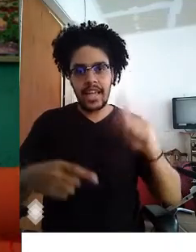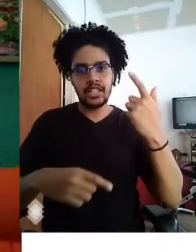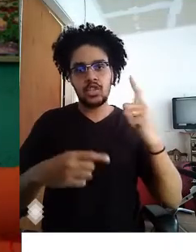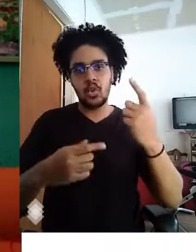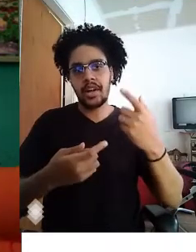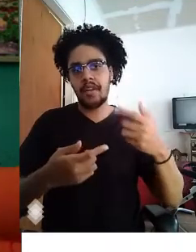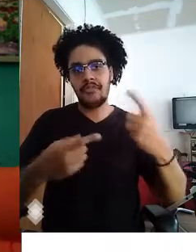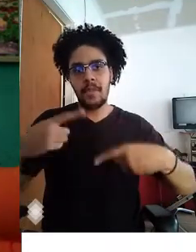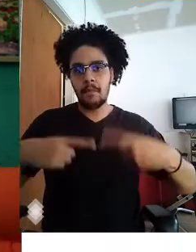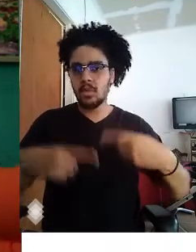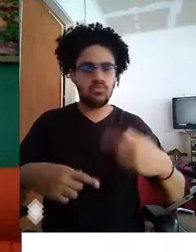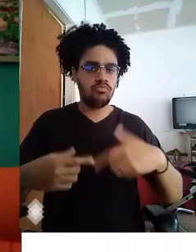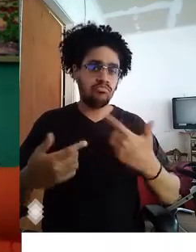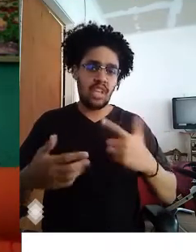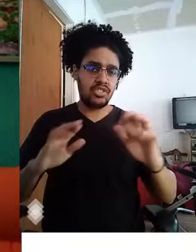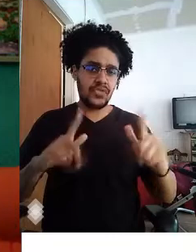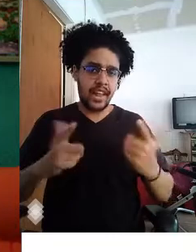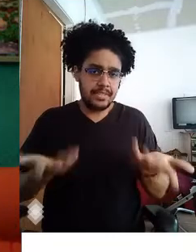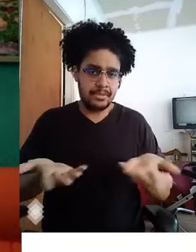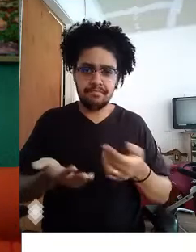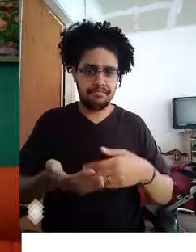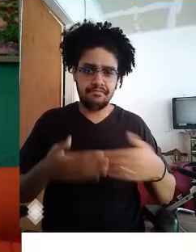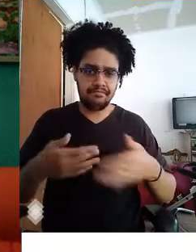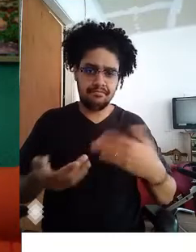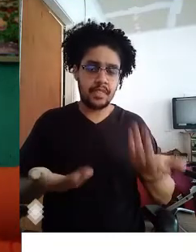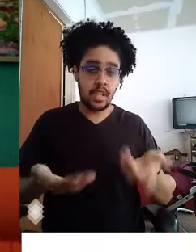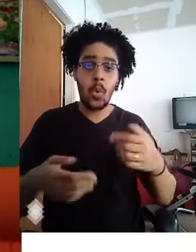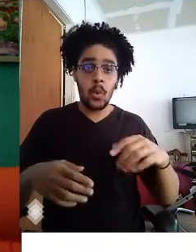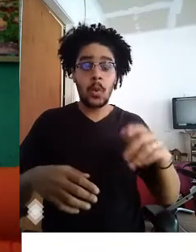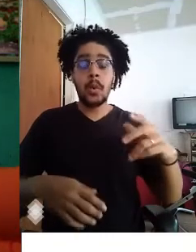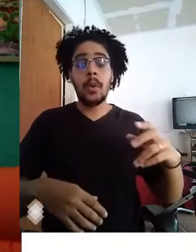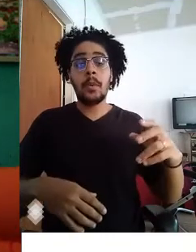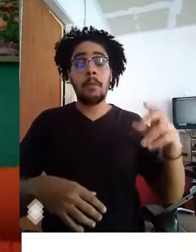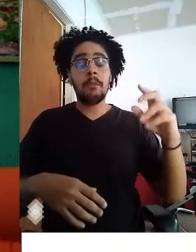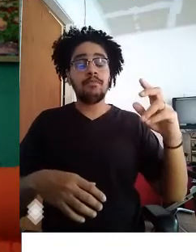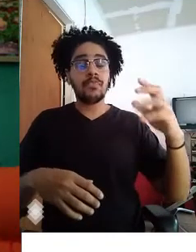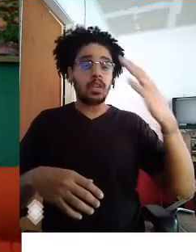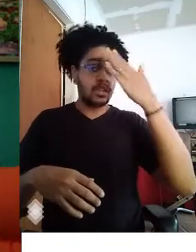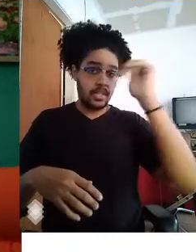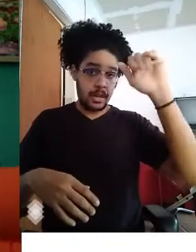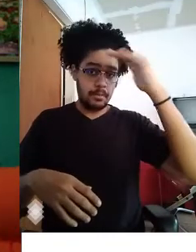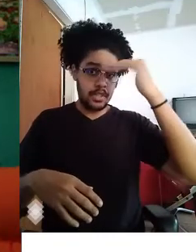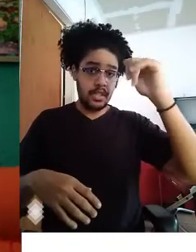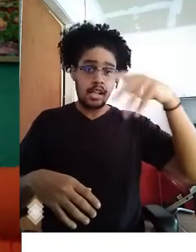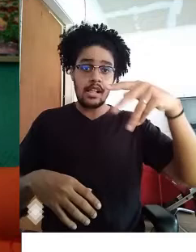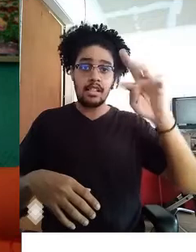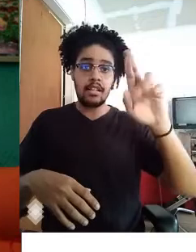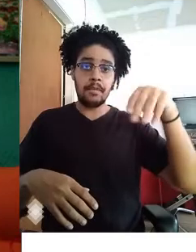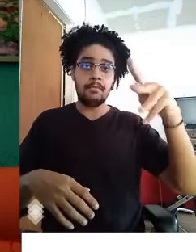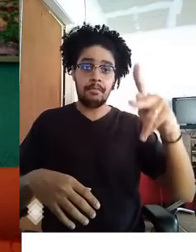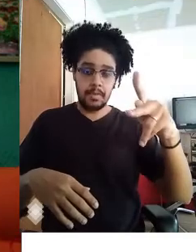faz diferença. O presidente norte-americano, Donald Trump, na sua luta, né, na sua briga, na